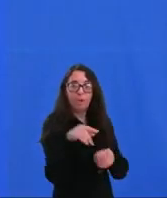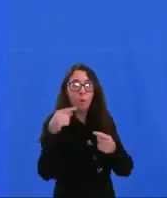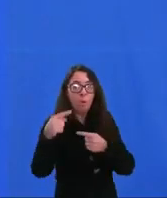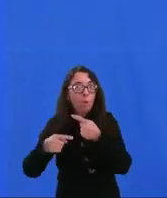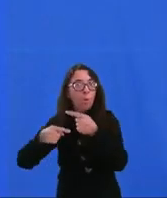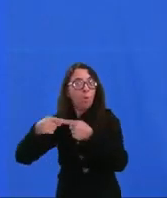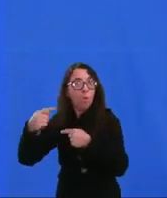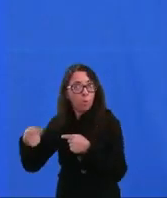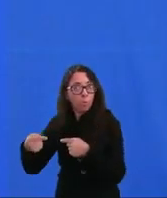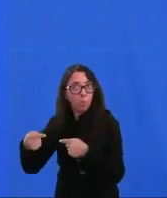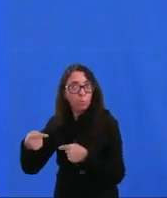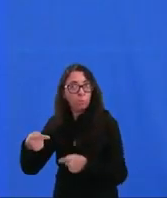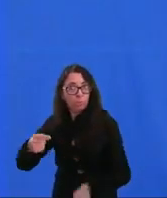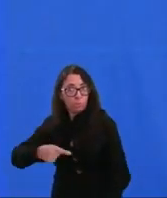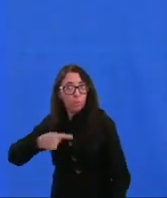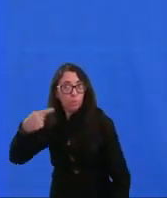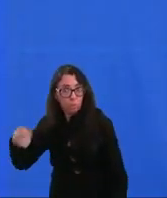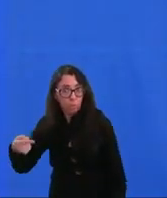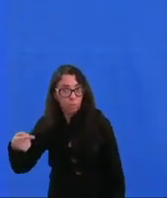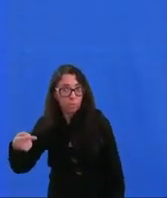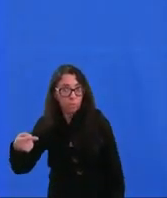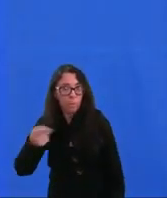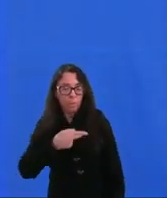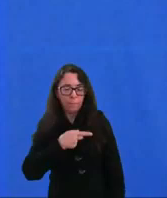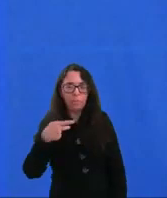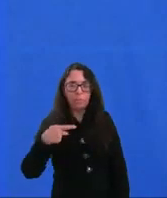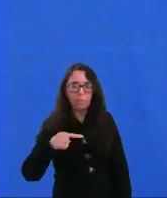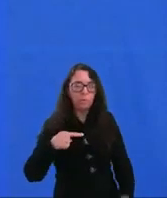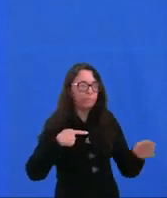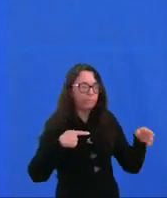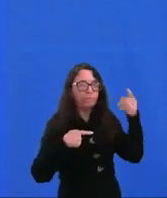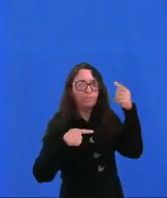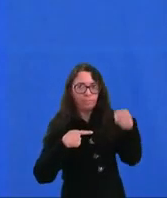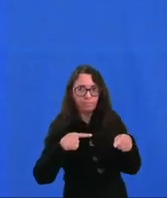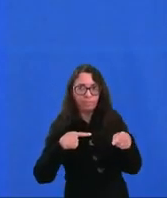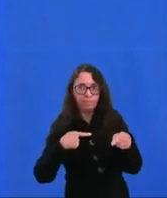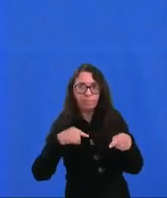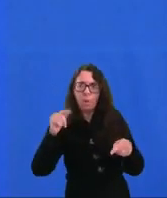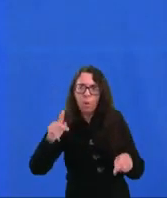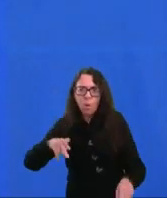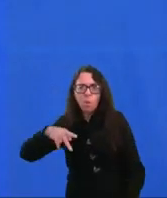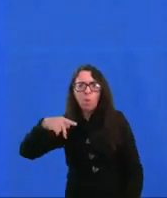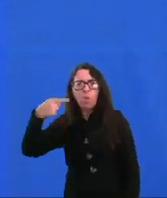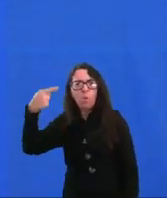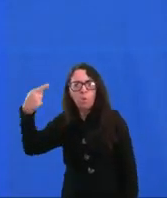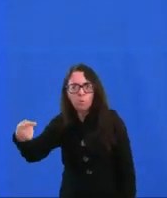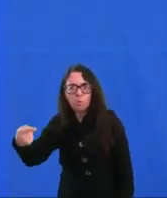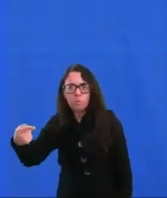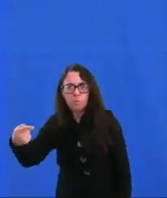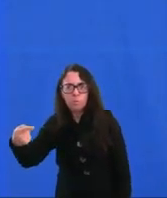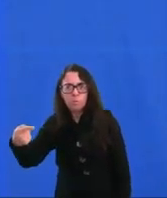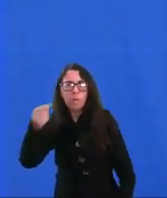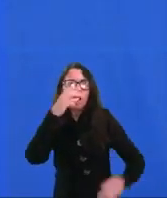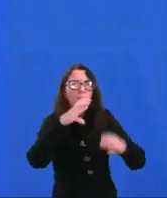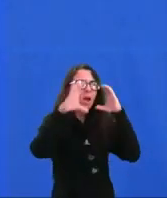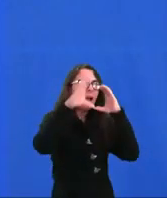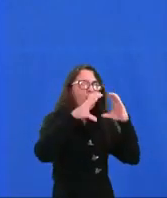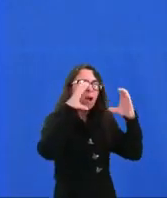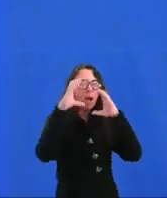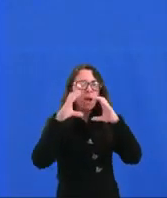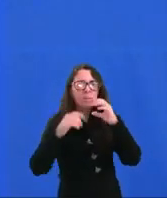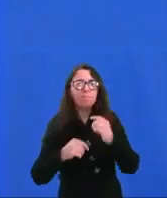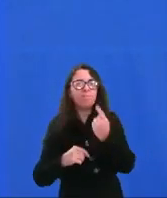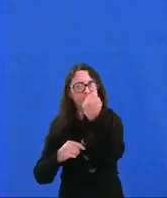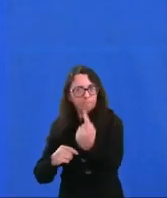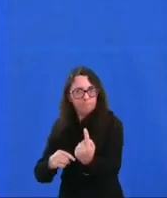É um grupo de pessoas que constituem um corpo vivo. Amados, a igreja não é um prédio, nem